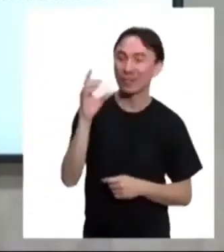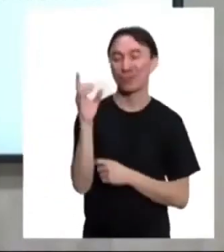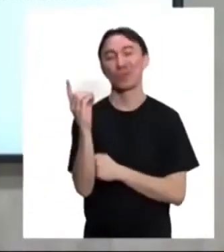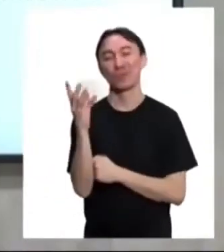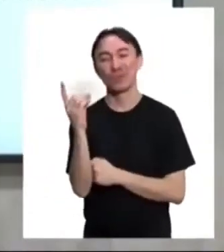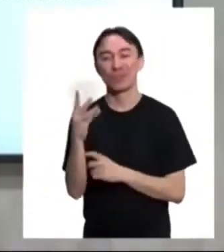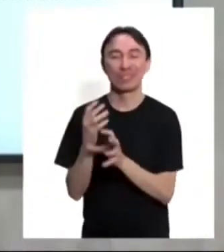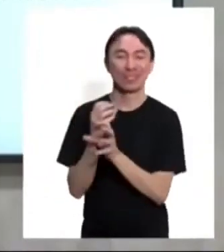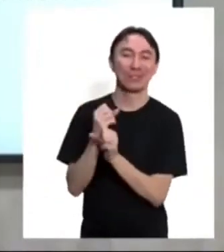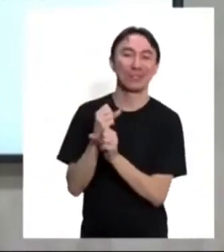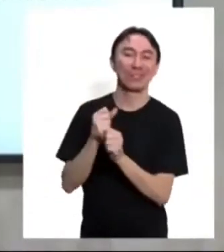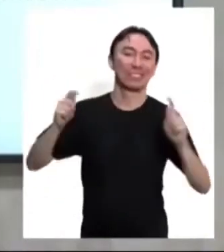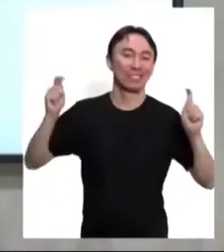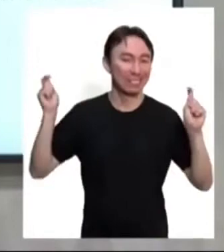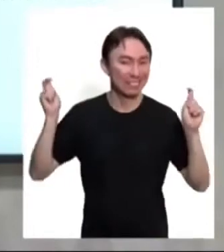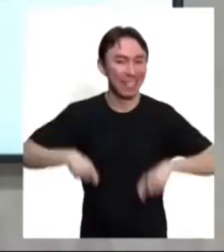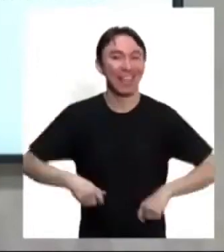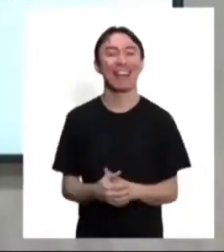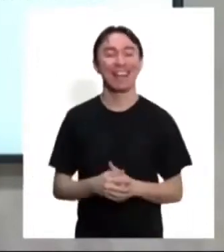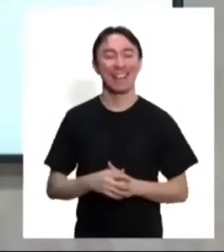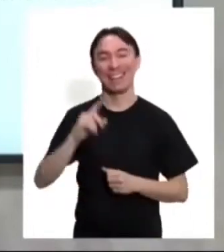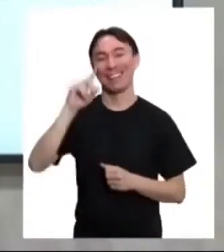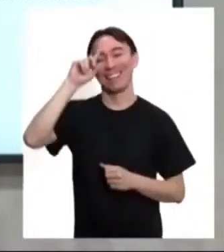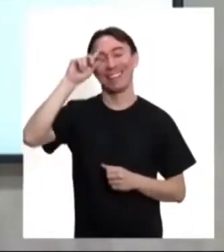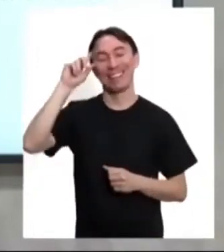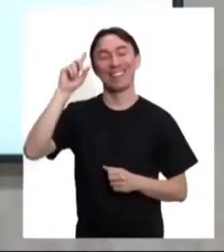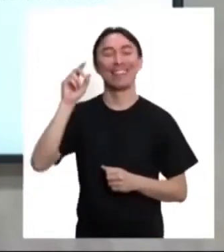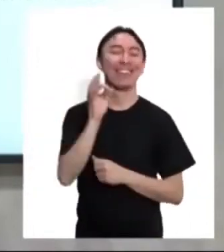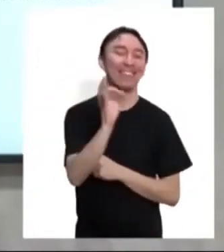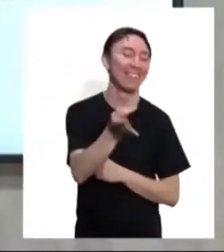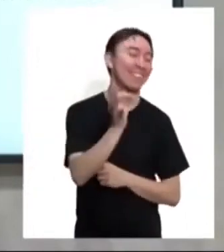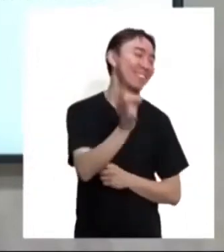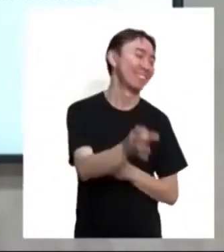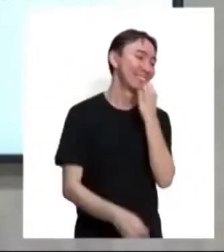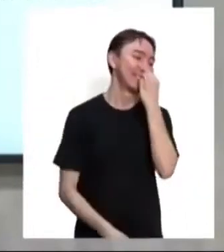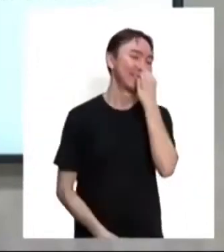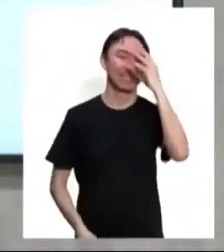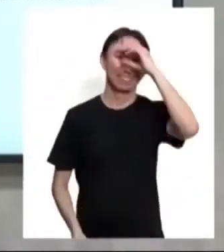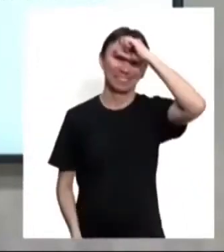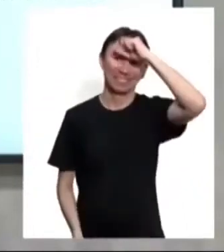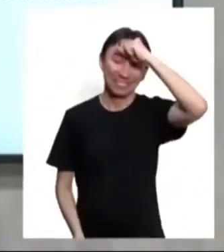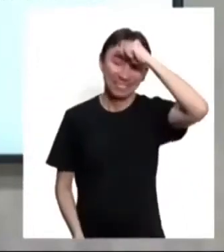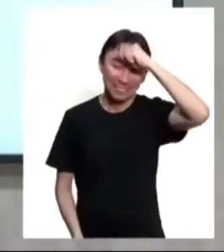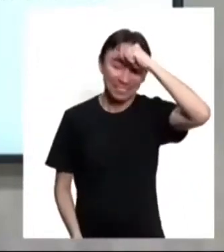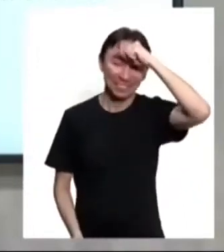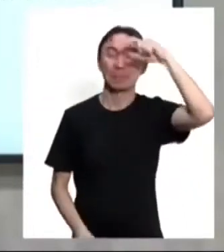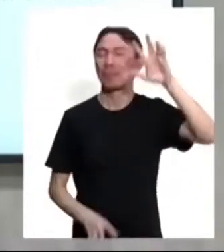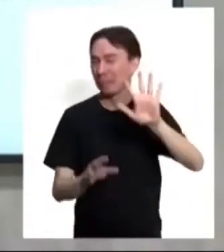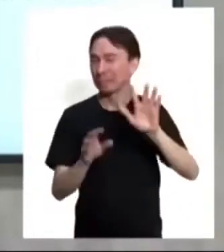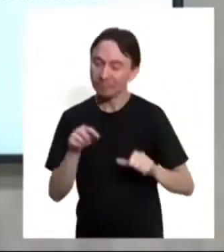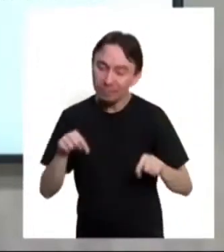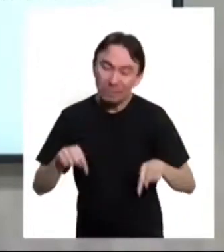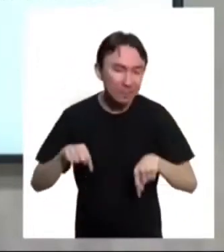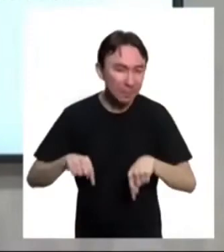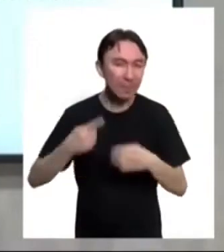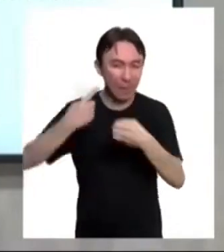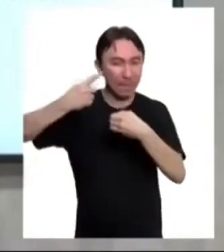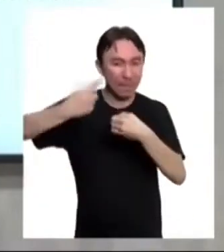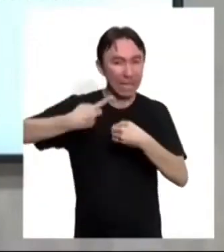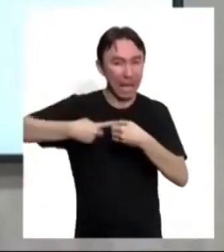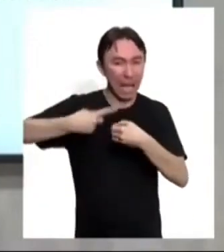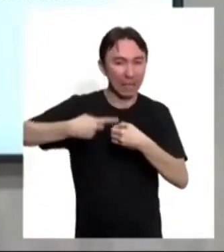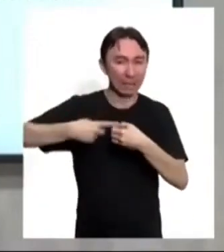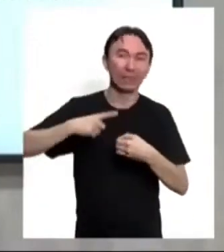Ah, aprendeu, né? Agora, olha só que interessante. Professor, eu tenho aqui na minha cidade uma árvore